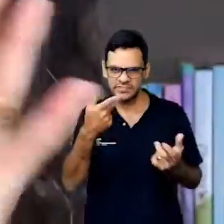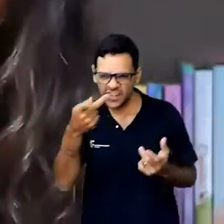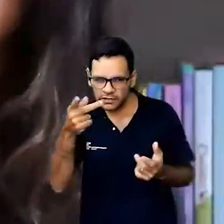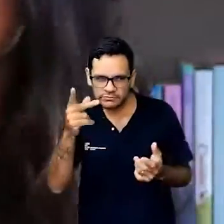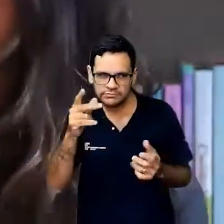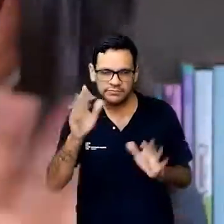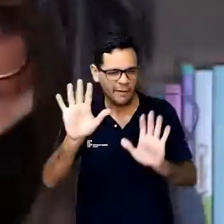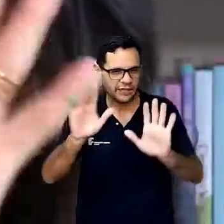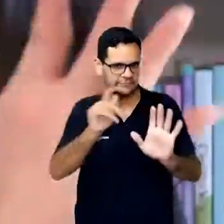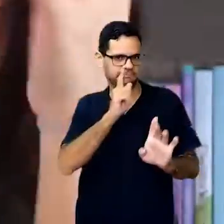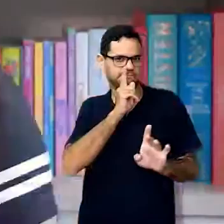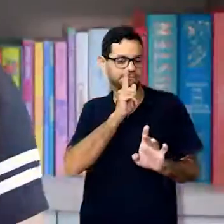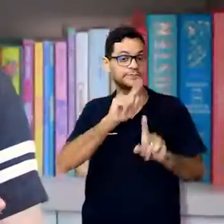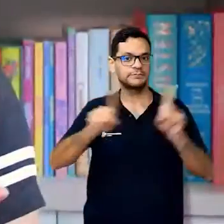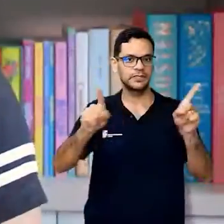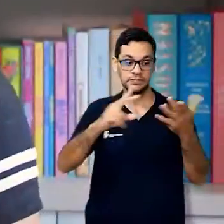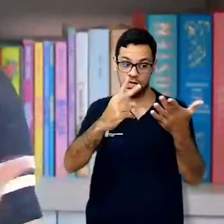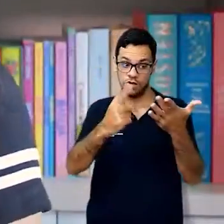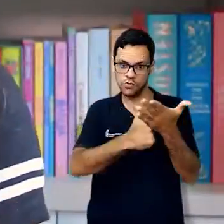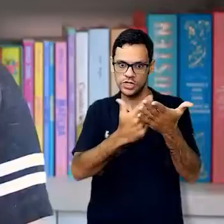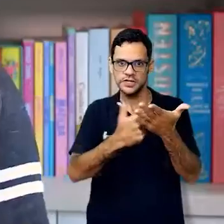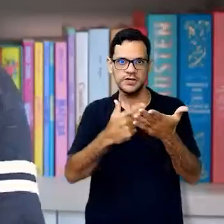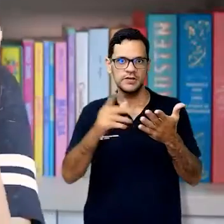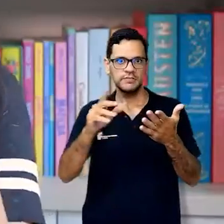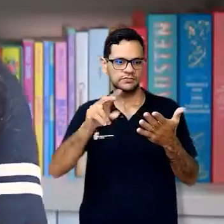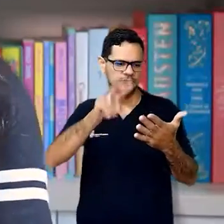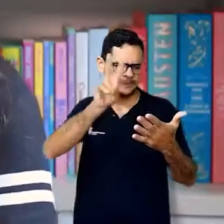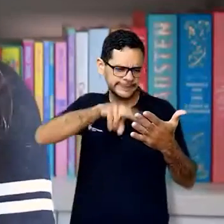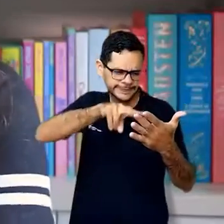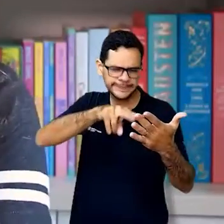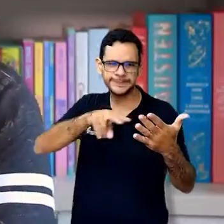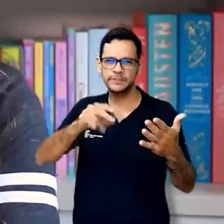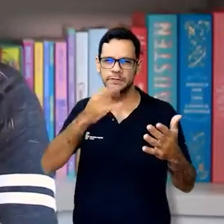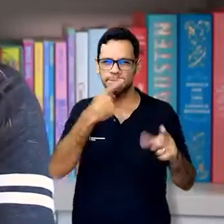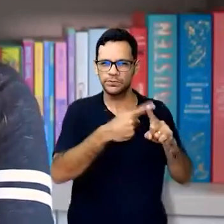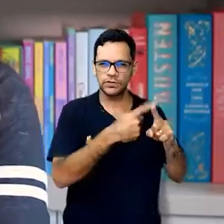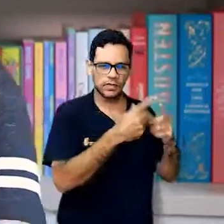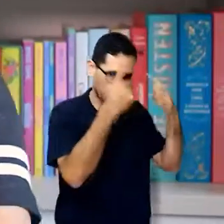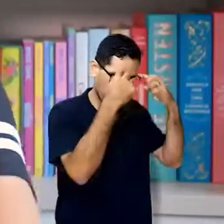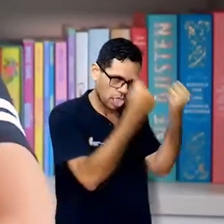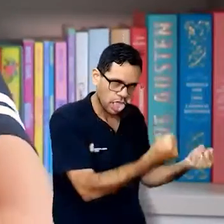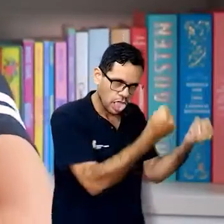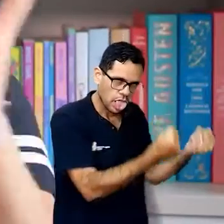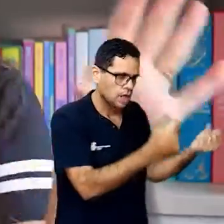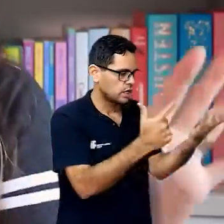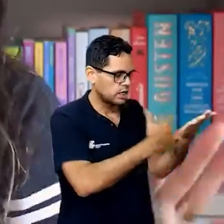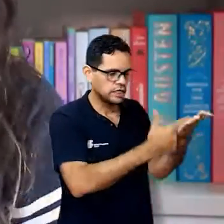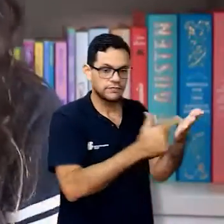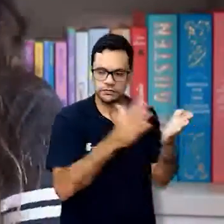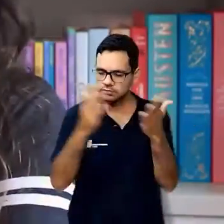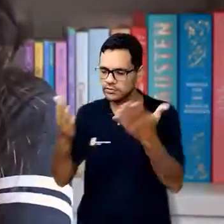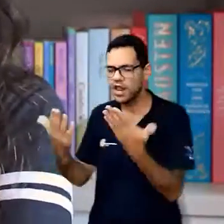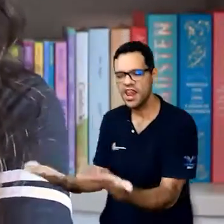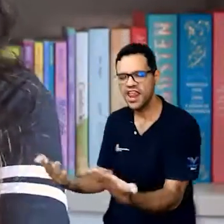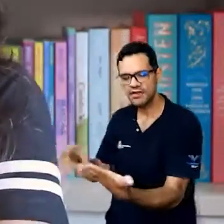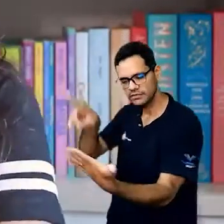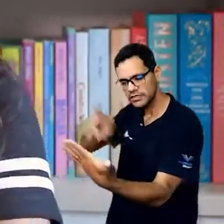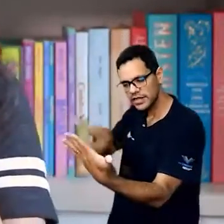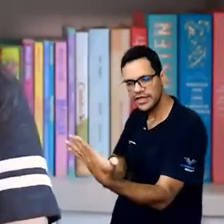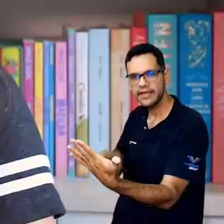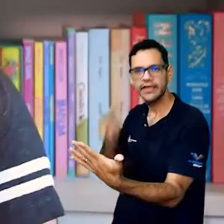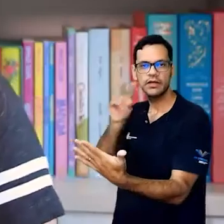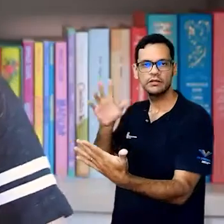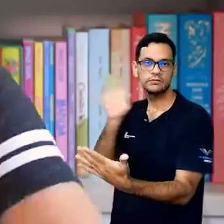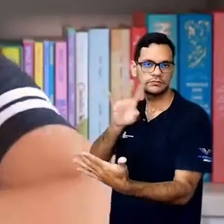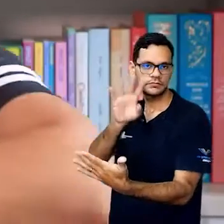eu quase dei um spoiler aqui, mas enfim. Eu acho que realmente é o tipo de livro pra você devorar, pra você sair de ressaca literária, porque como também é uma série, né, tem 3